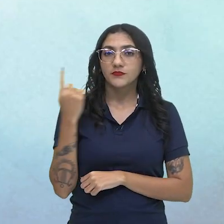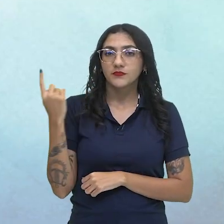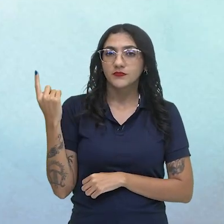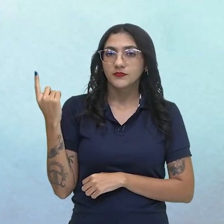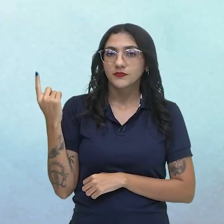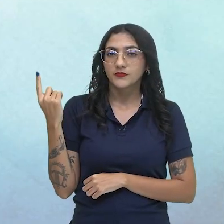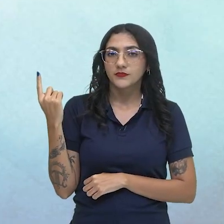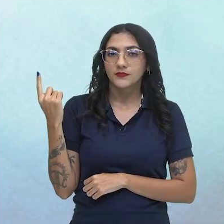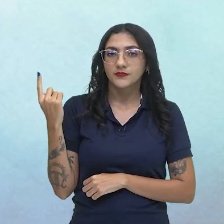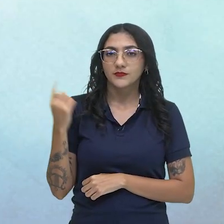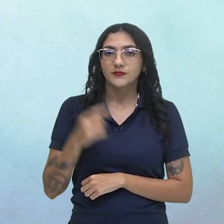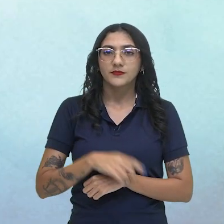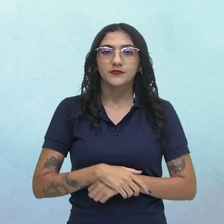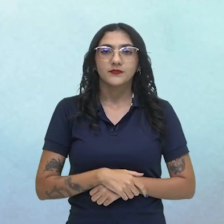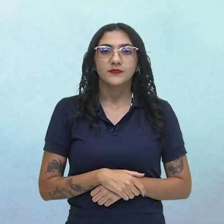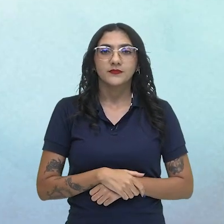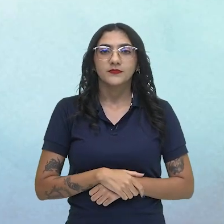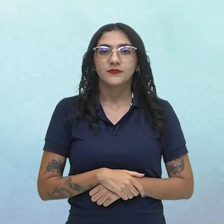expect,